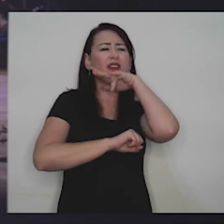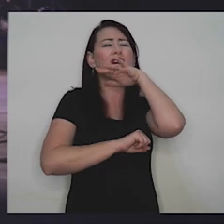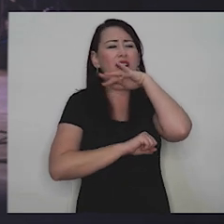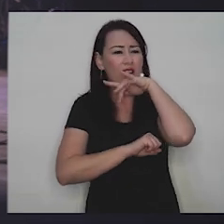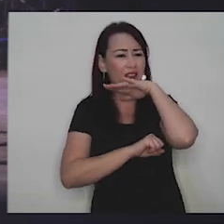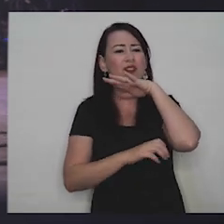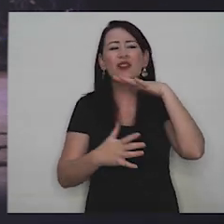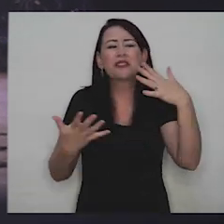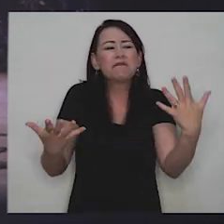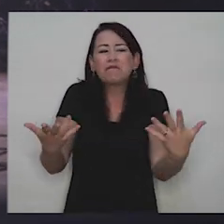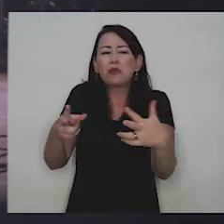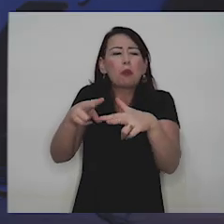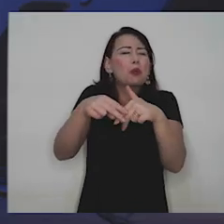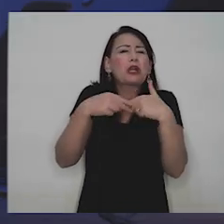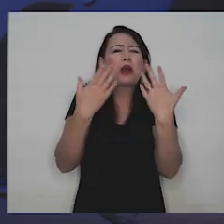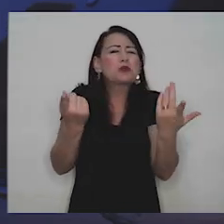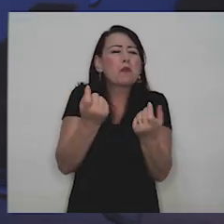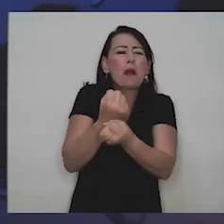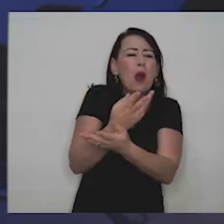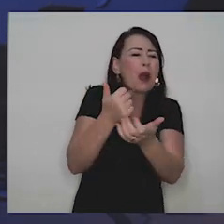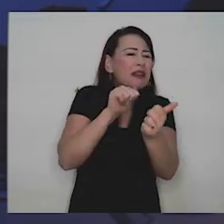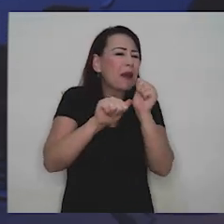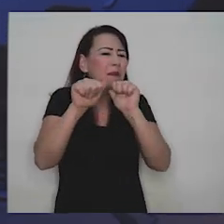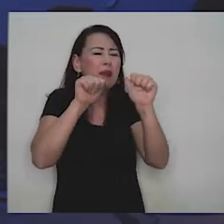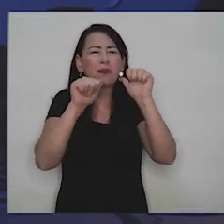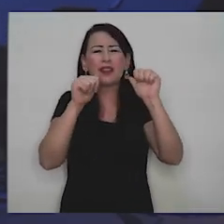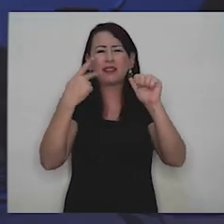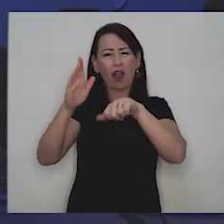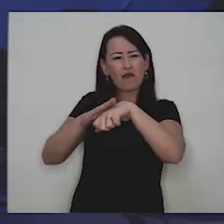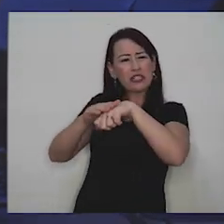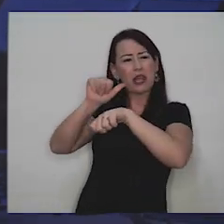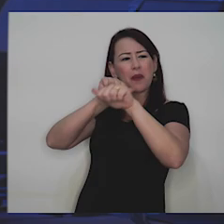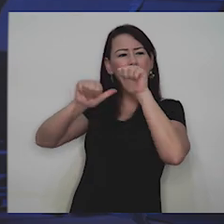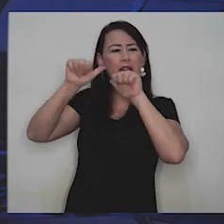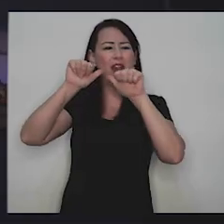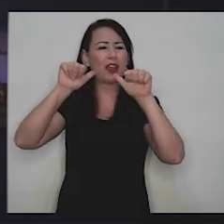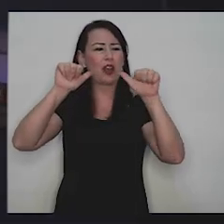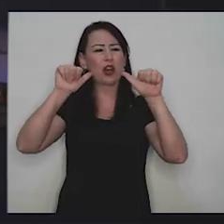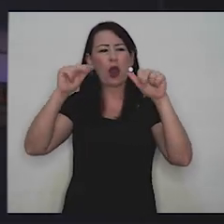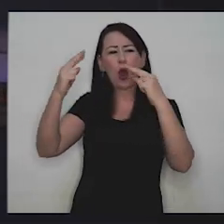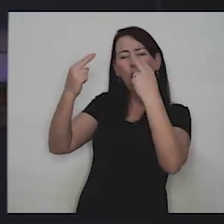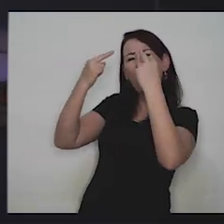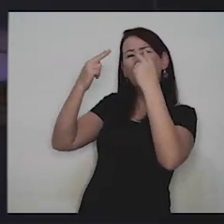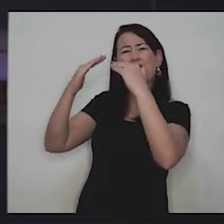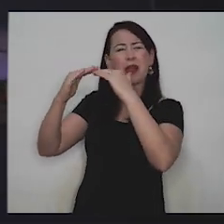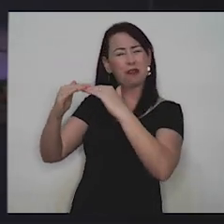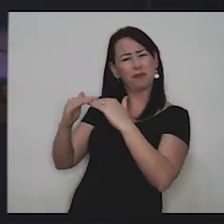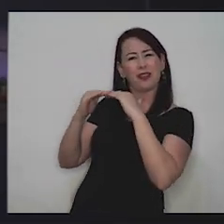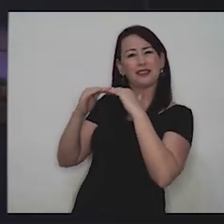Por um motivo qualquer, uma bebida a mais, um olhar de mulher para